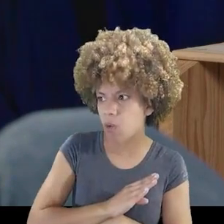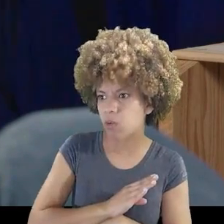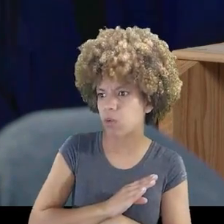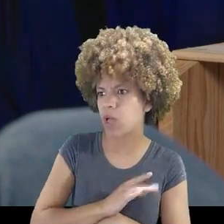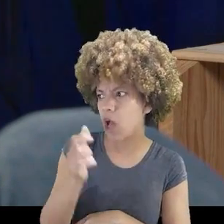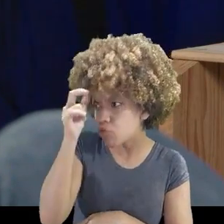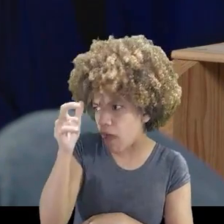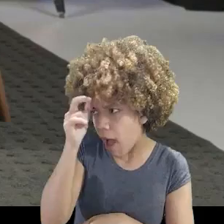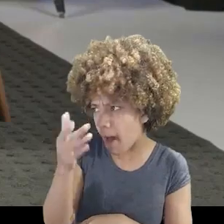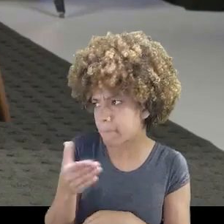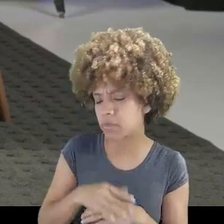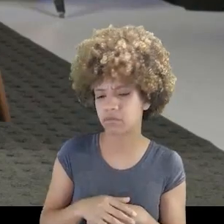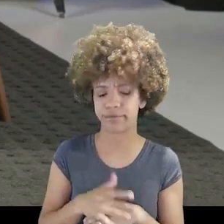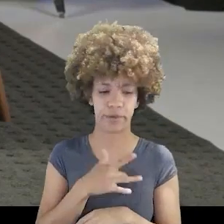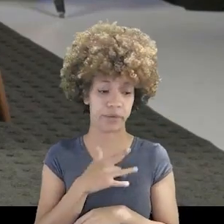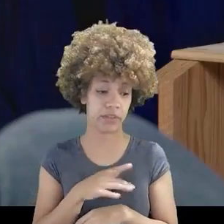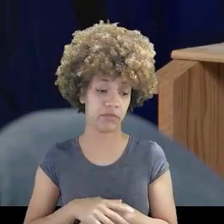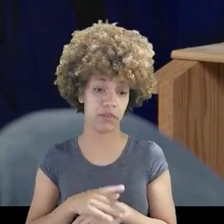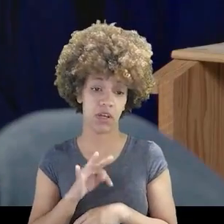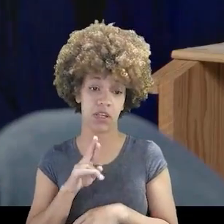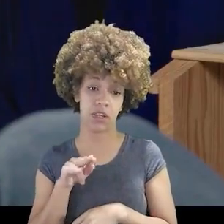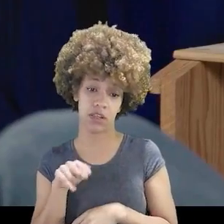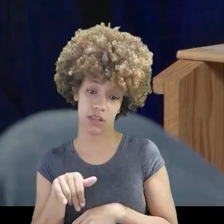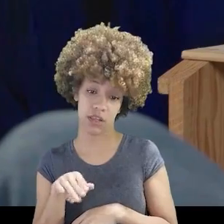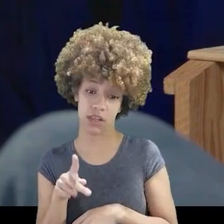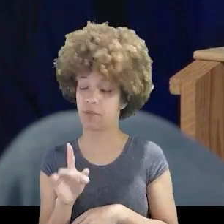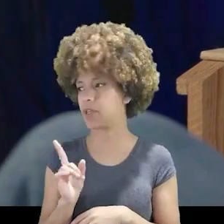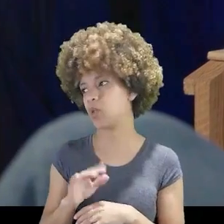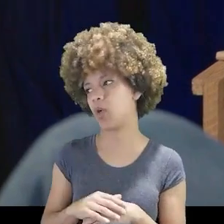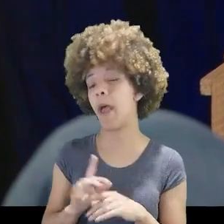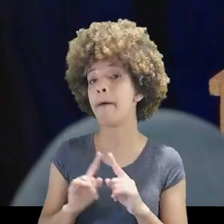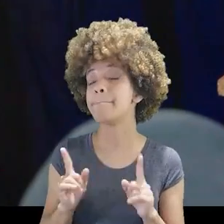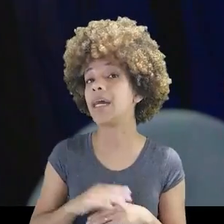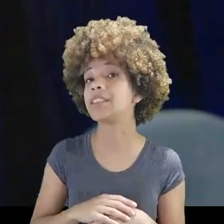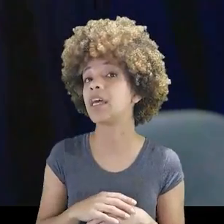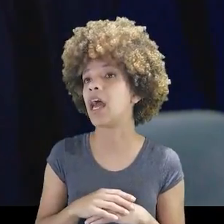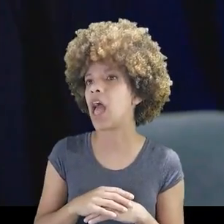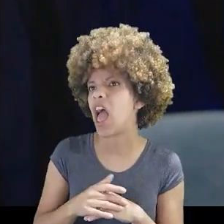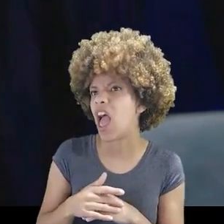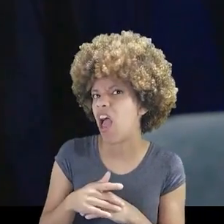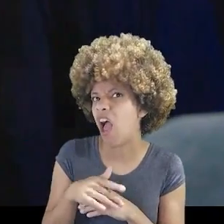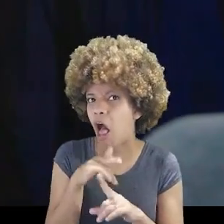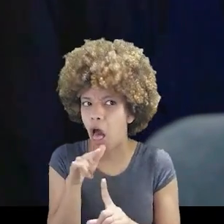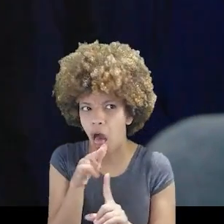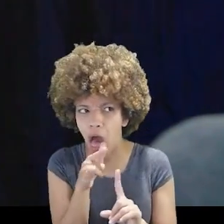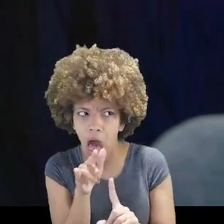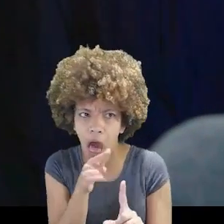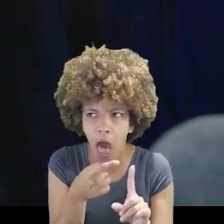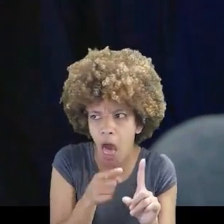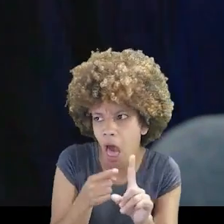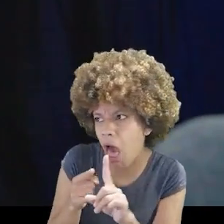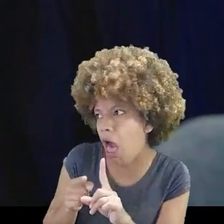beijão diabo coitado tranquila falando que não deu mais assim é eles são diabólicos os